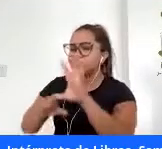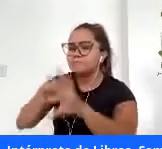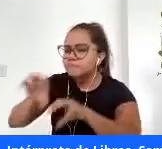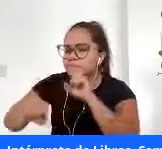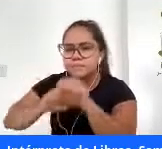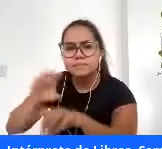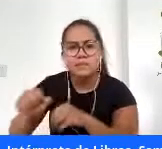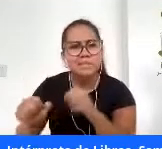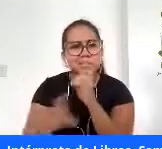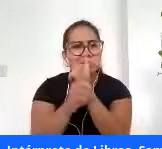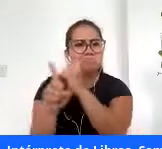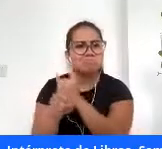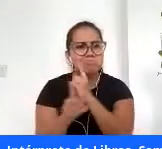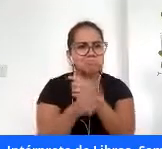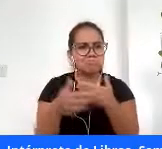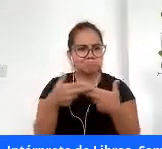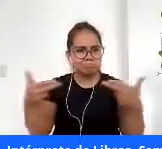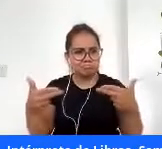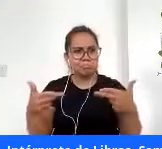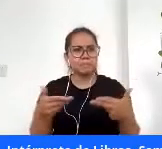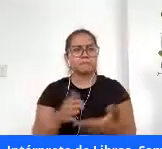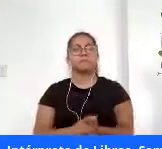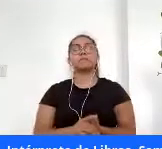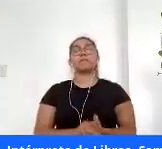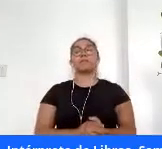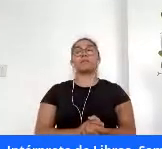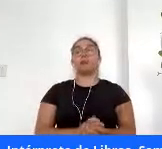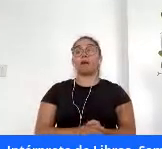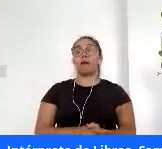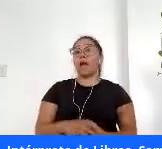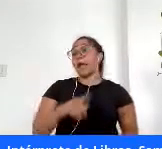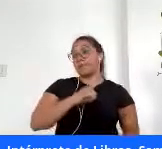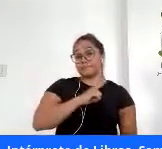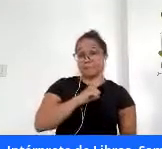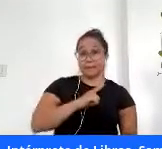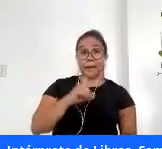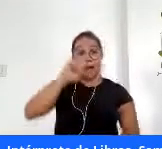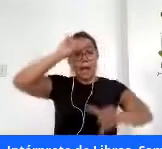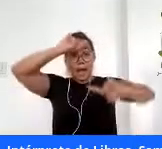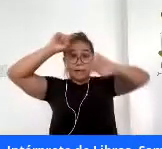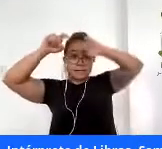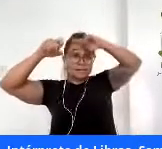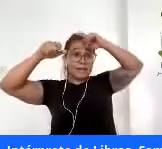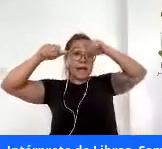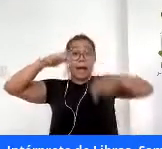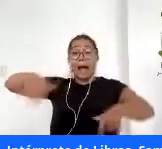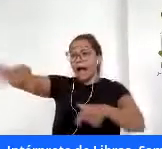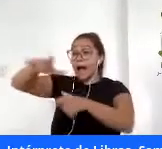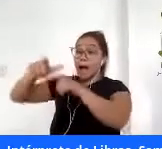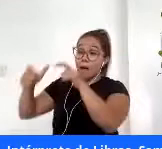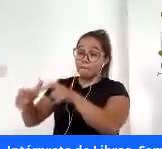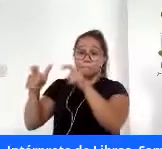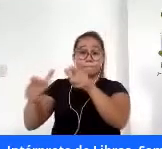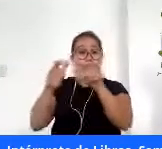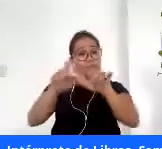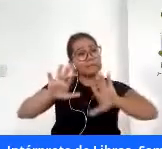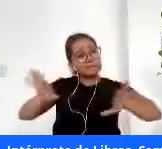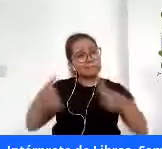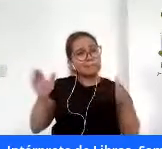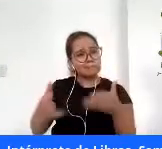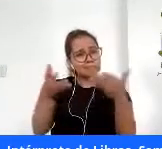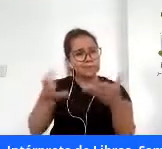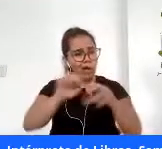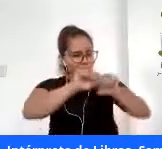acaba encontrando. Então, estou trazendo aqui para vocês a ideia desse ambiente rico de estímulo e que o nosso